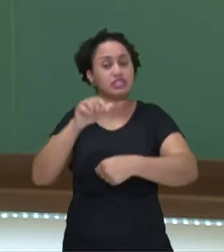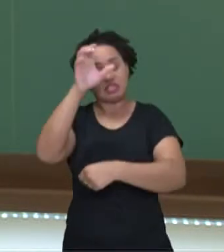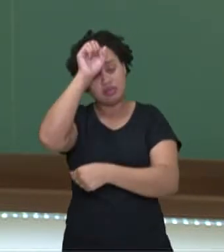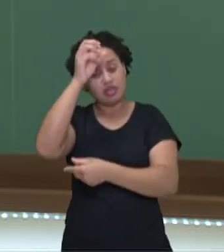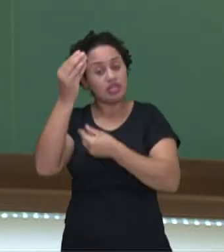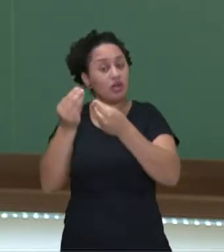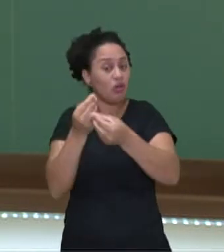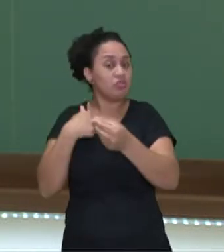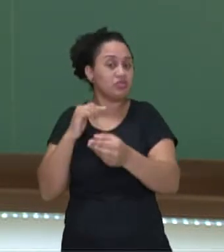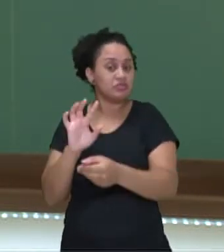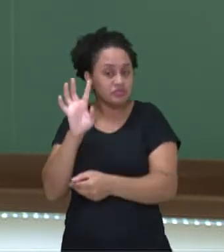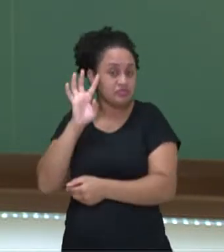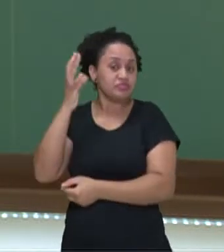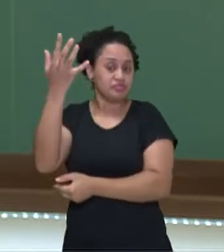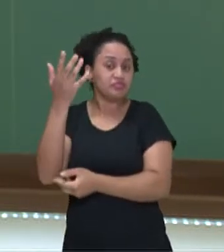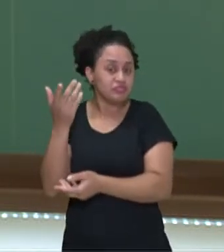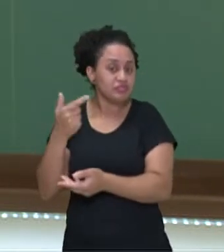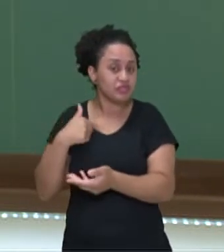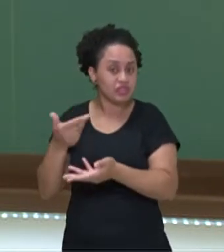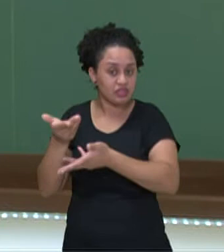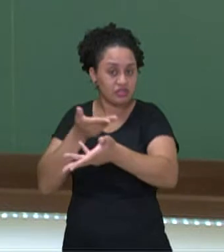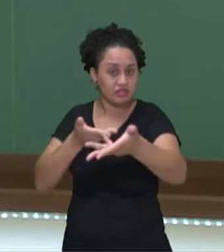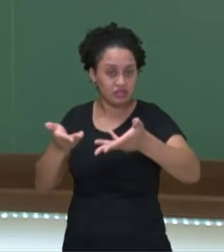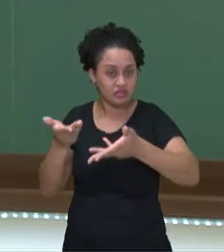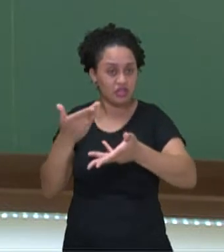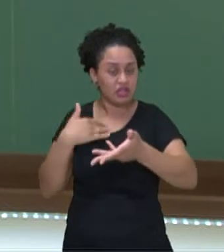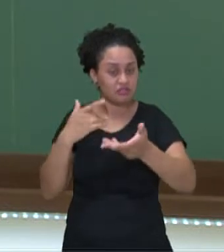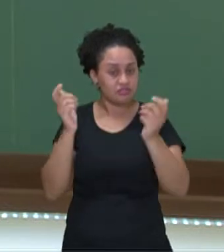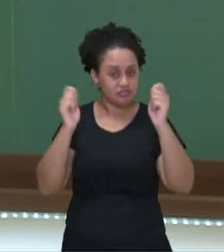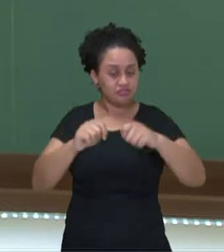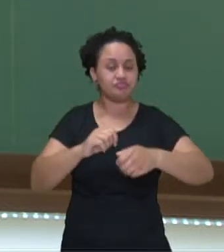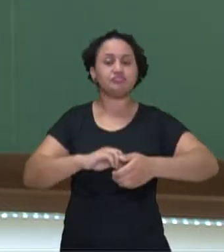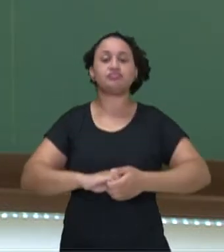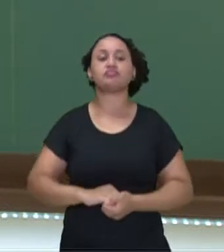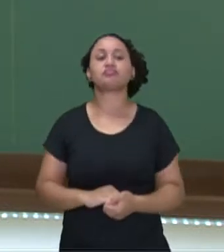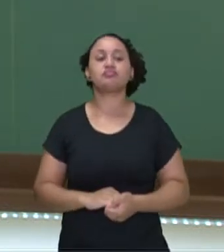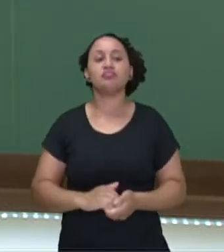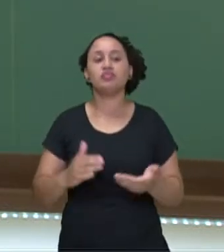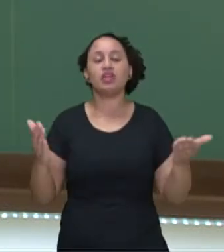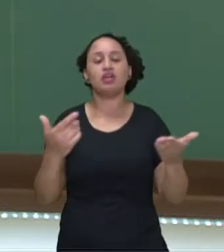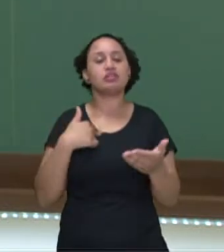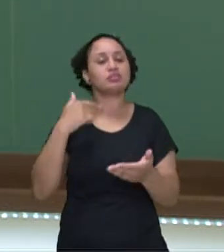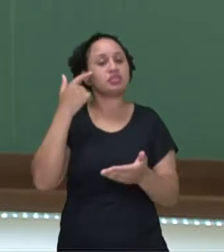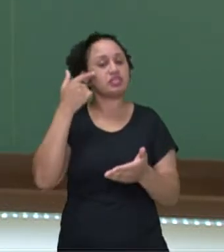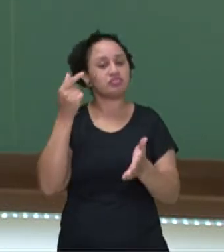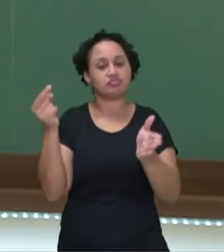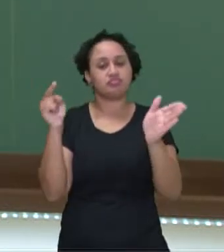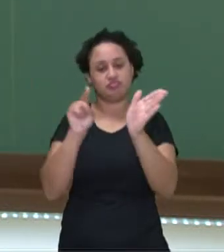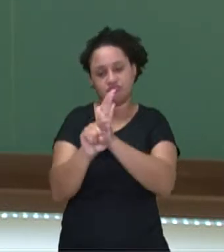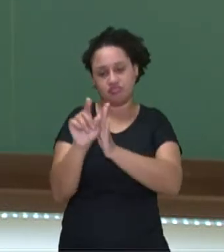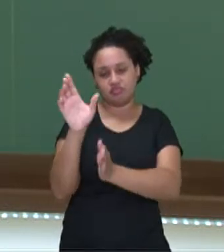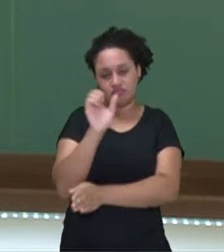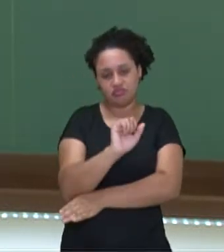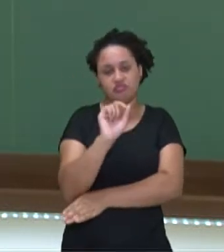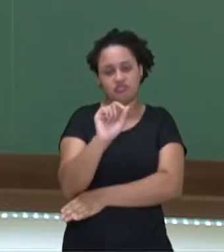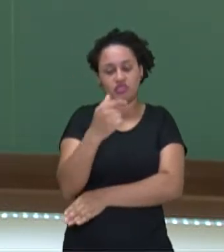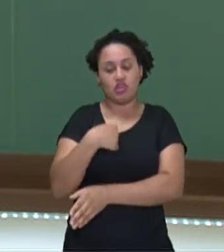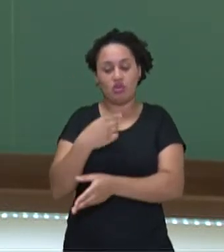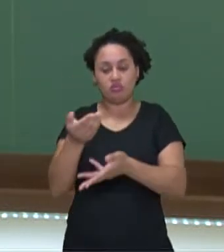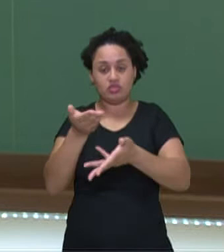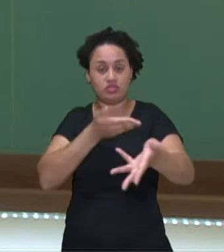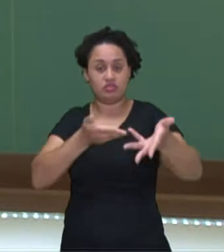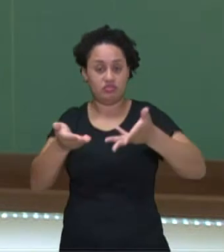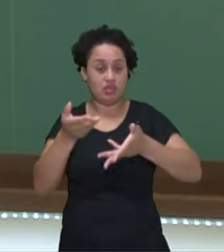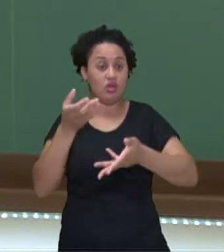de socialização nos permite. Vamos pensar aqui esse quiz sobre essa questão da convivência humana,